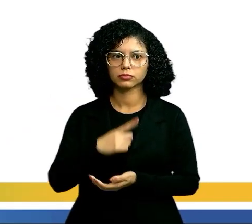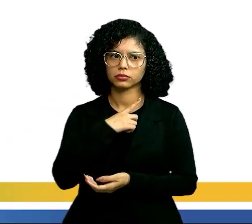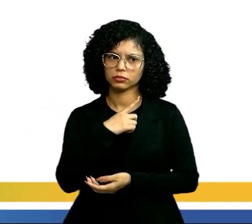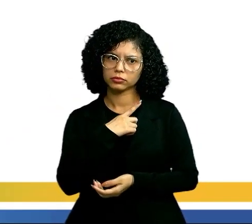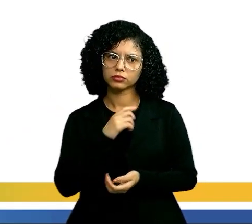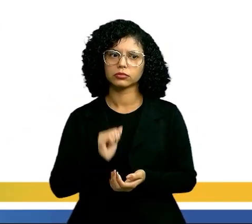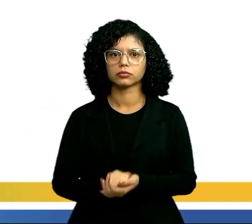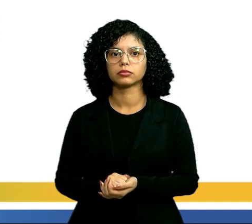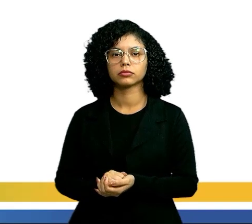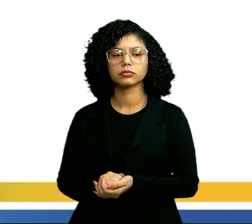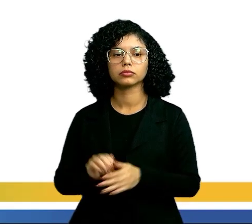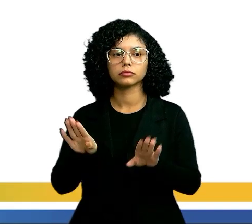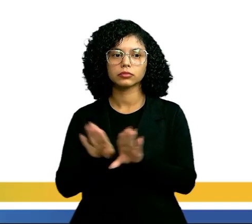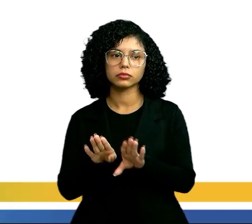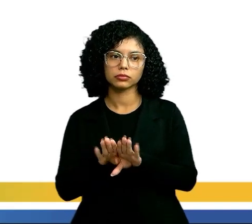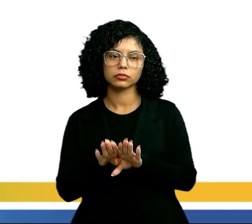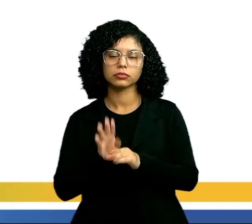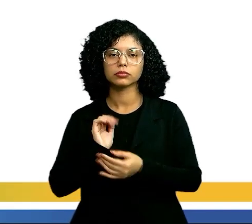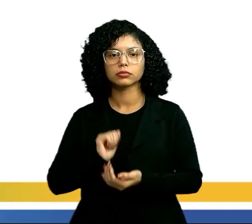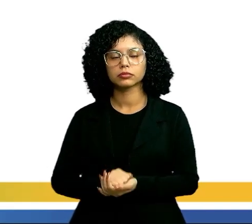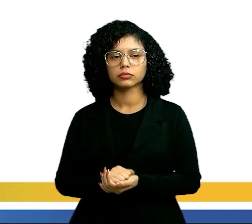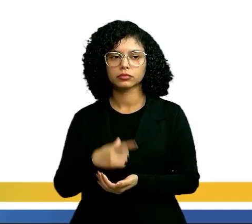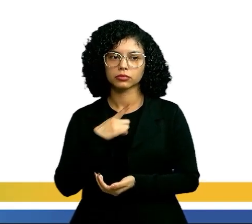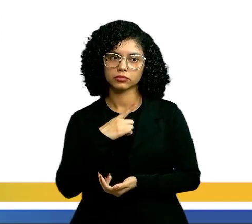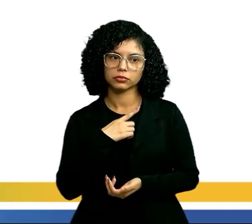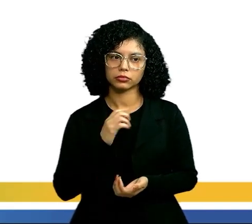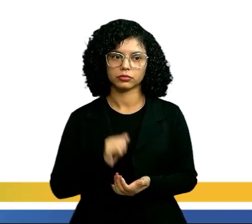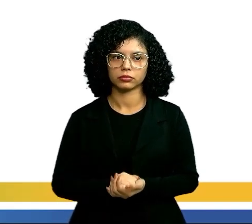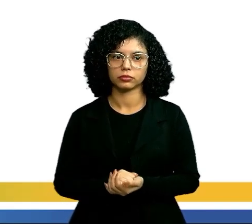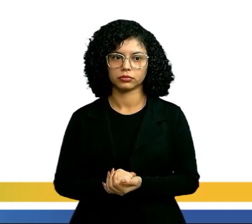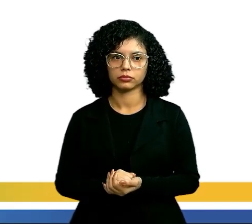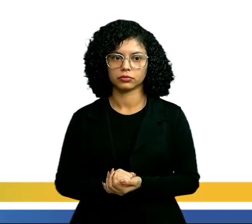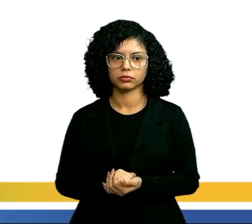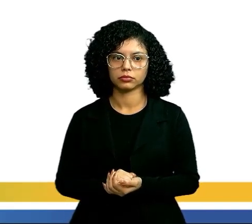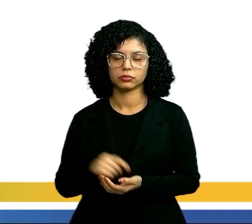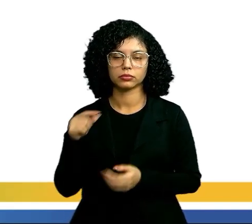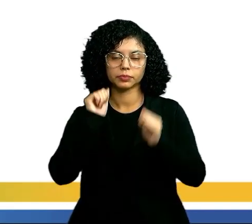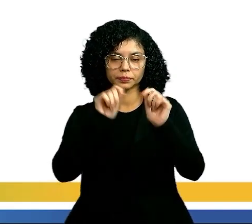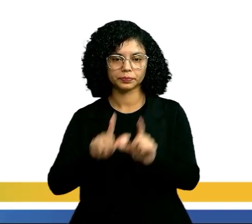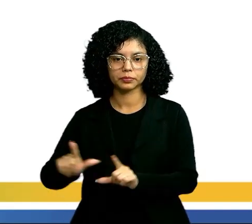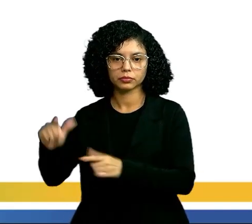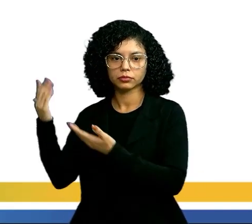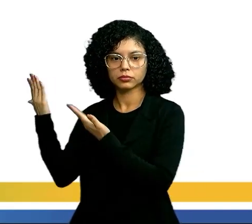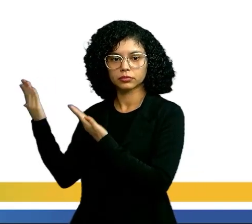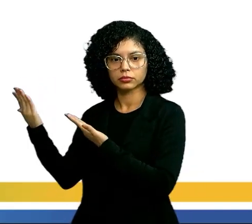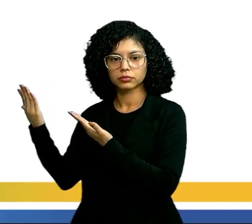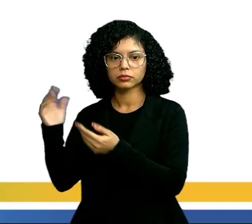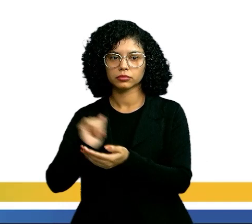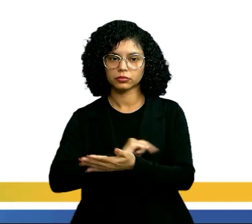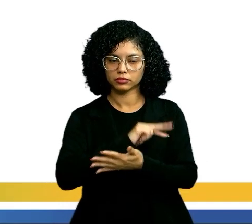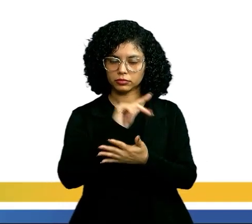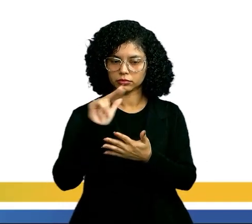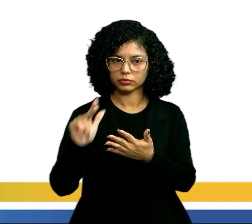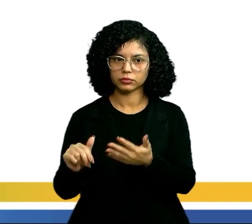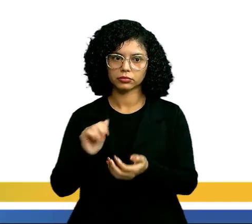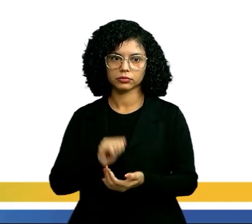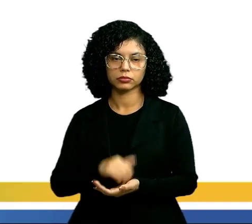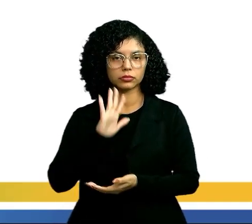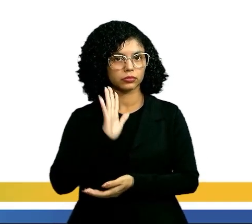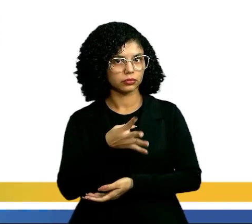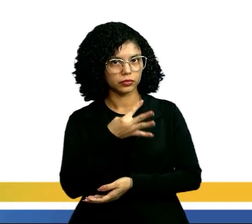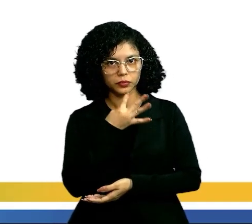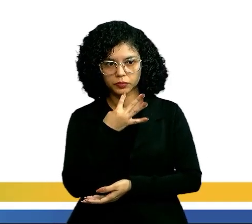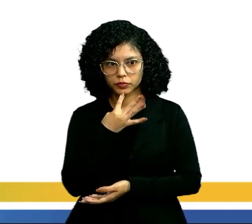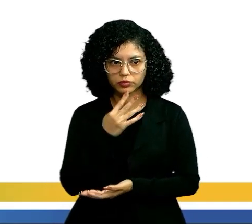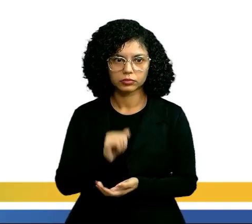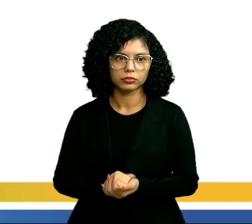modalidades de transportes. Nós temos aí na nossa tela os modos e meios de transporte. A gente já